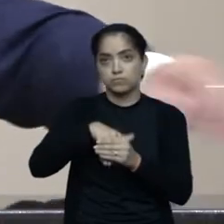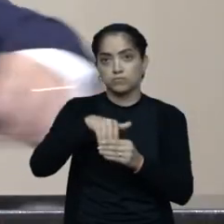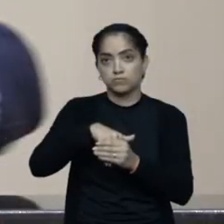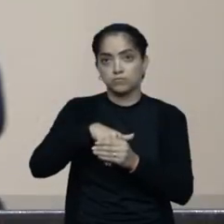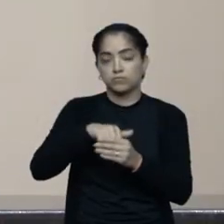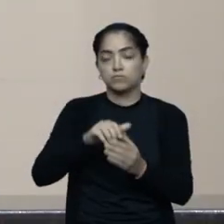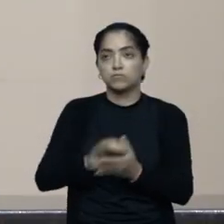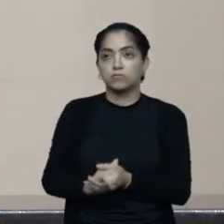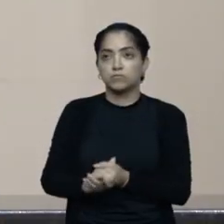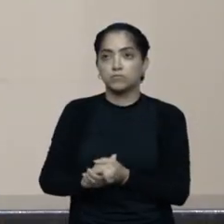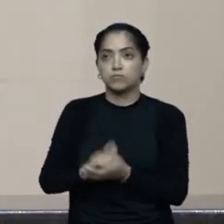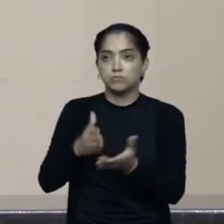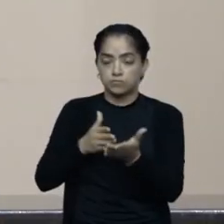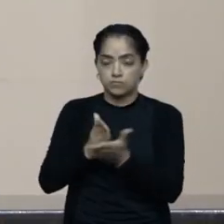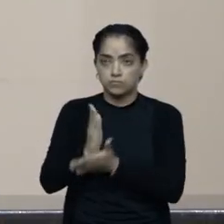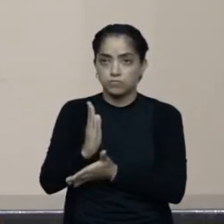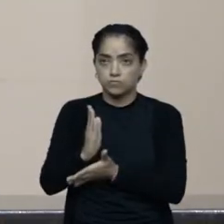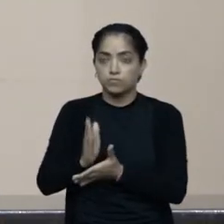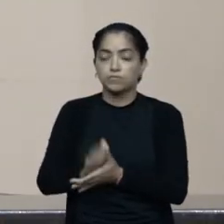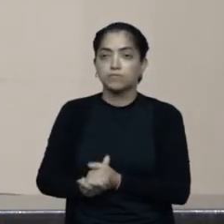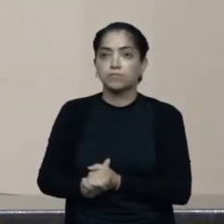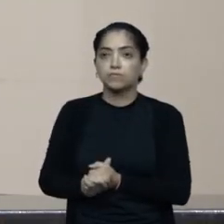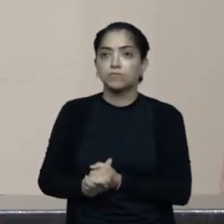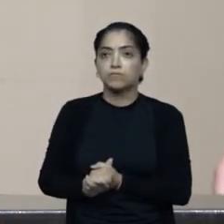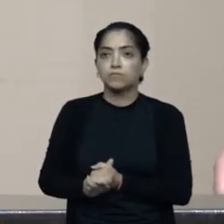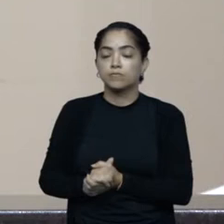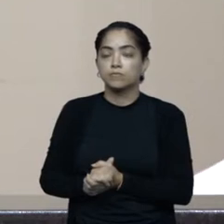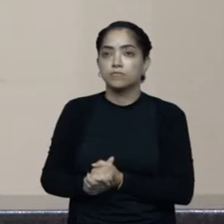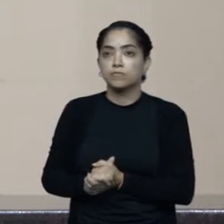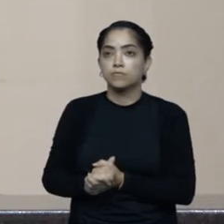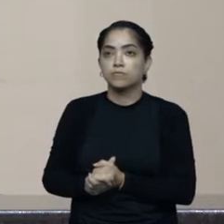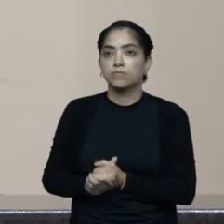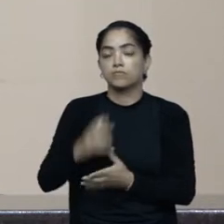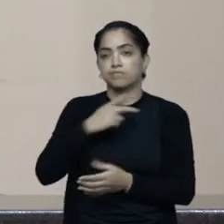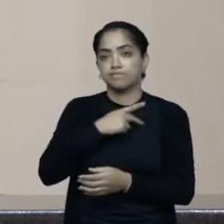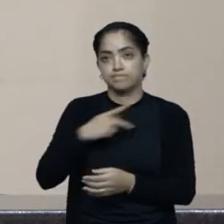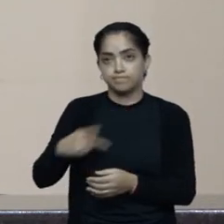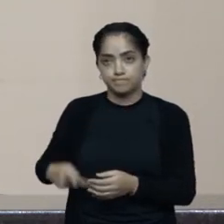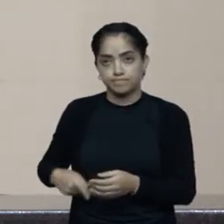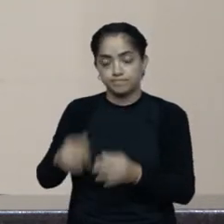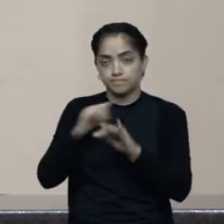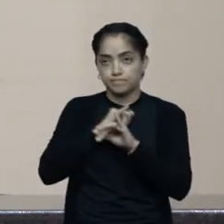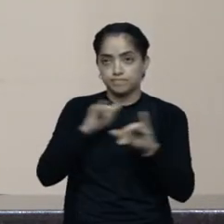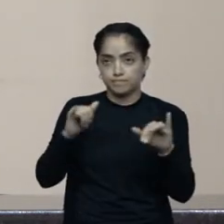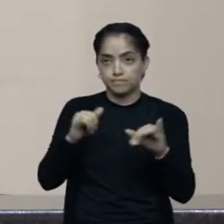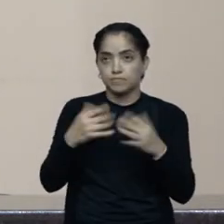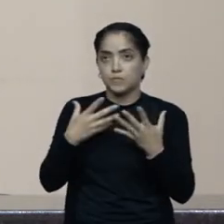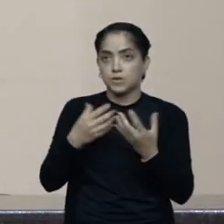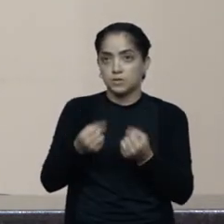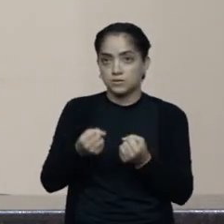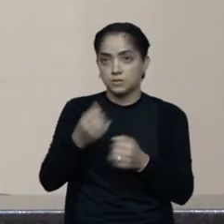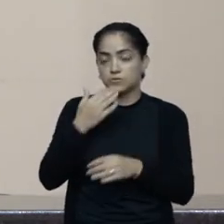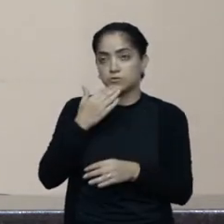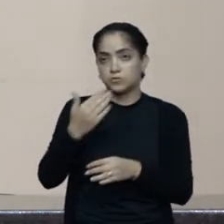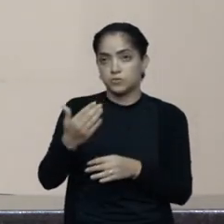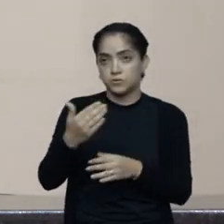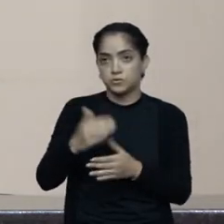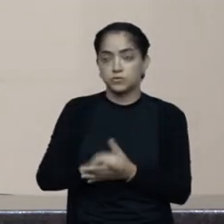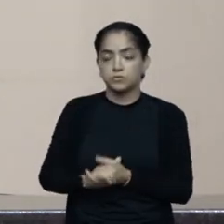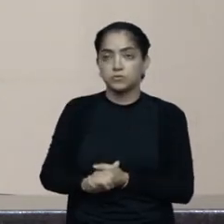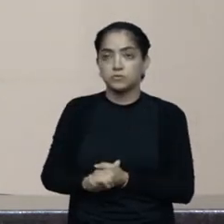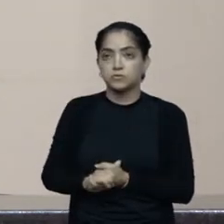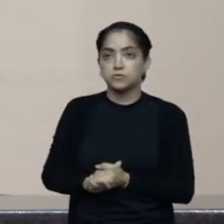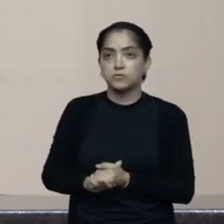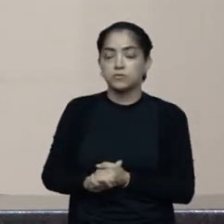votação? Aprovado. Esta presidência comunica que defere os seguintes